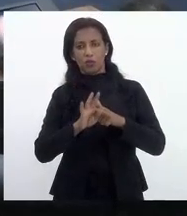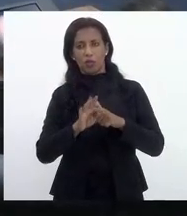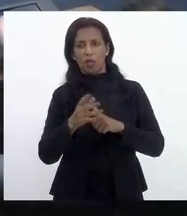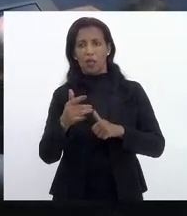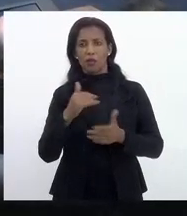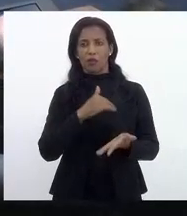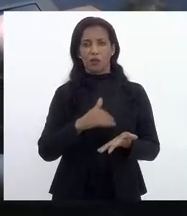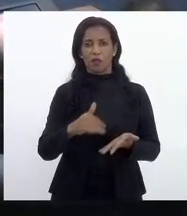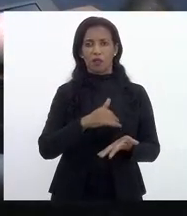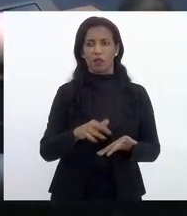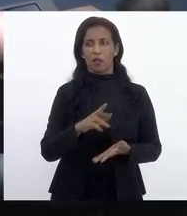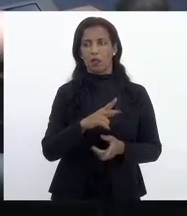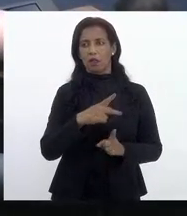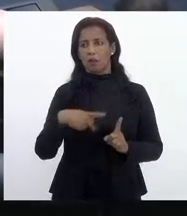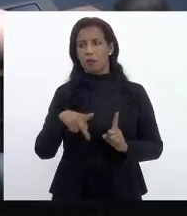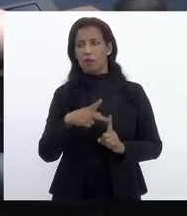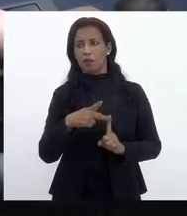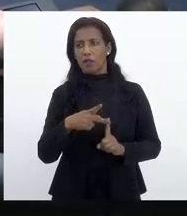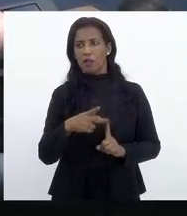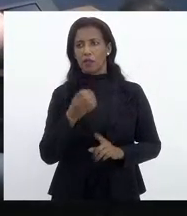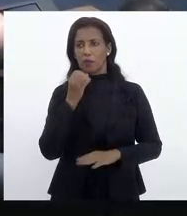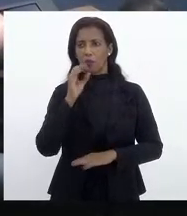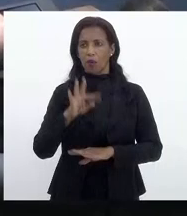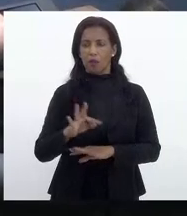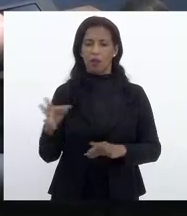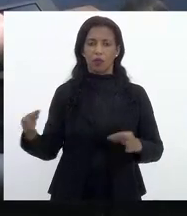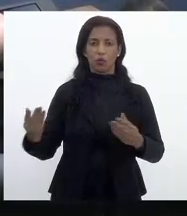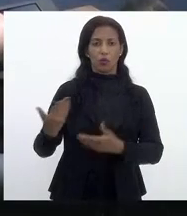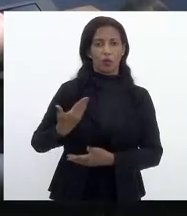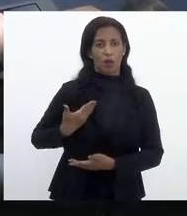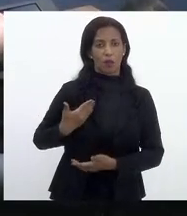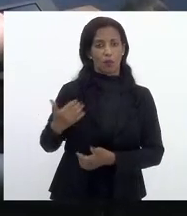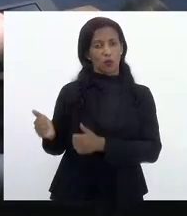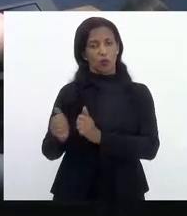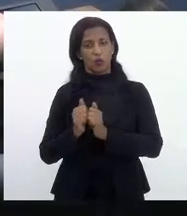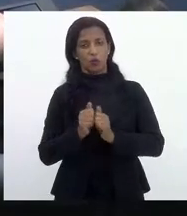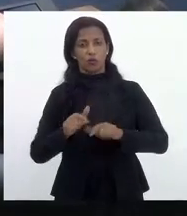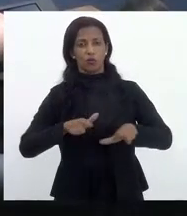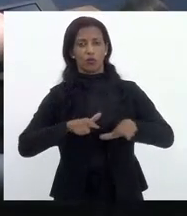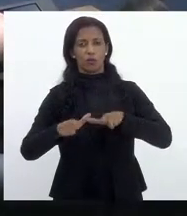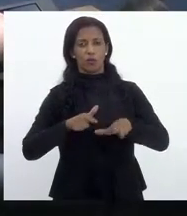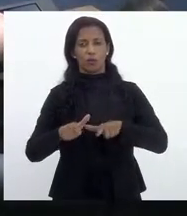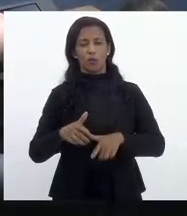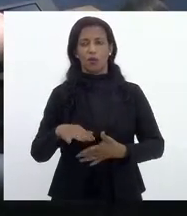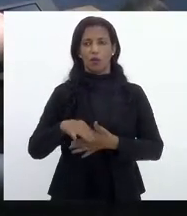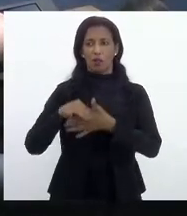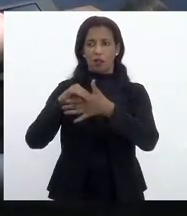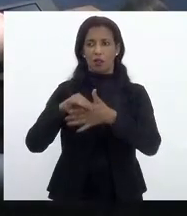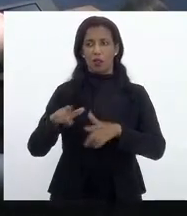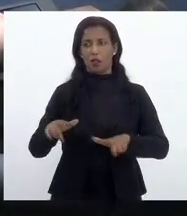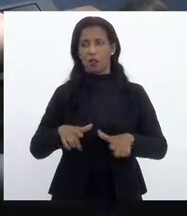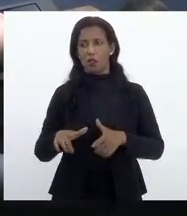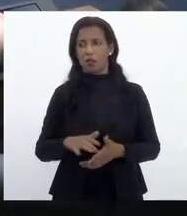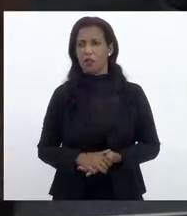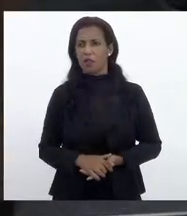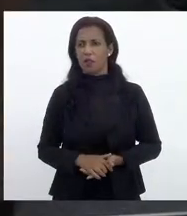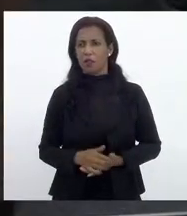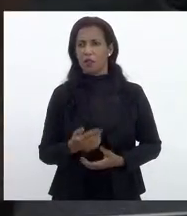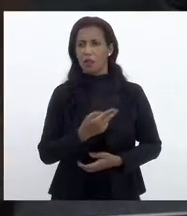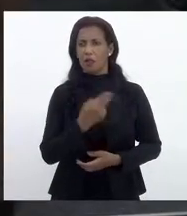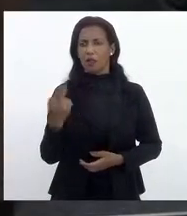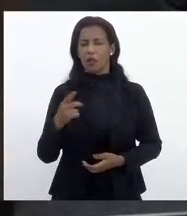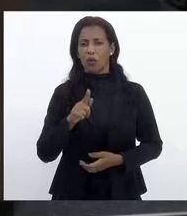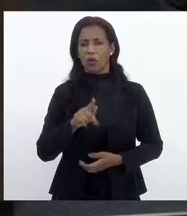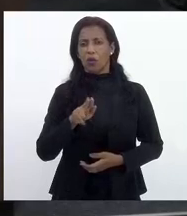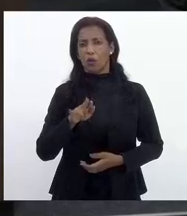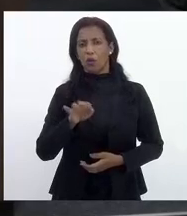da secretaria do Rio previdência Boa tarde a todos nossos companheiros aqui e servidores representantes servidores é meu